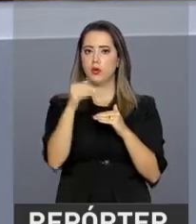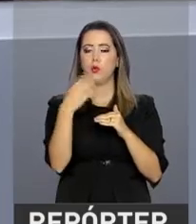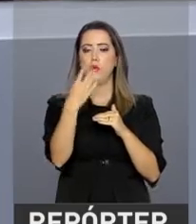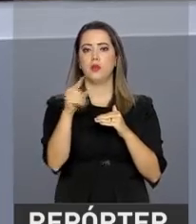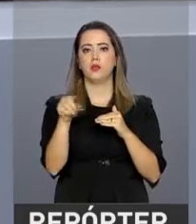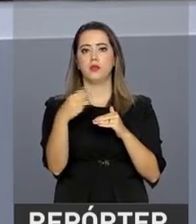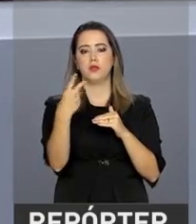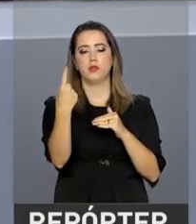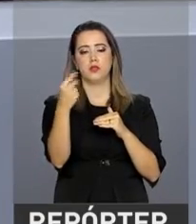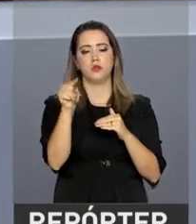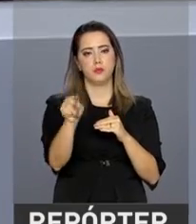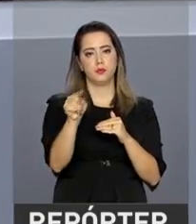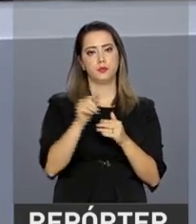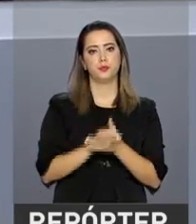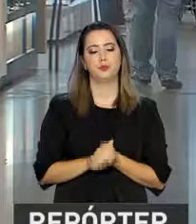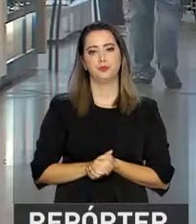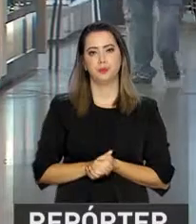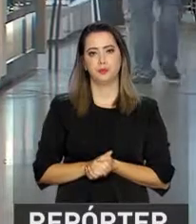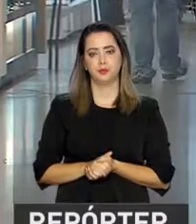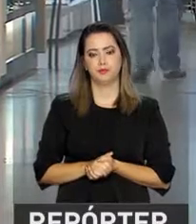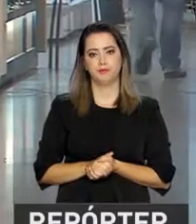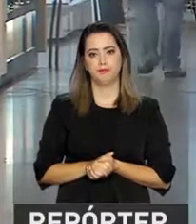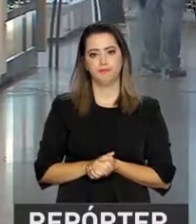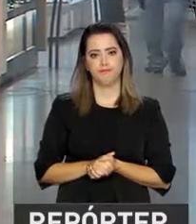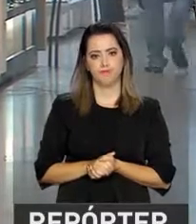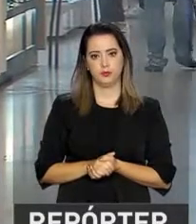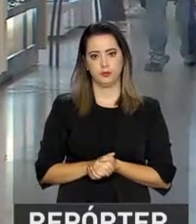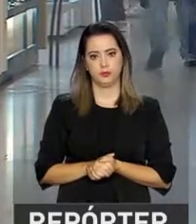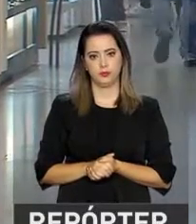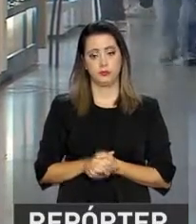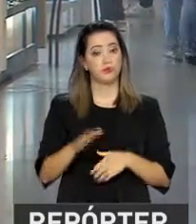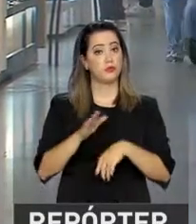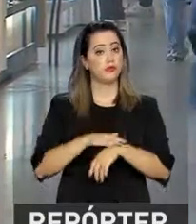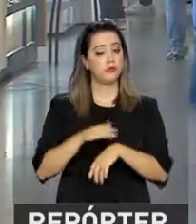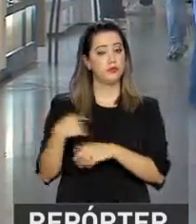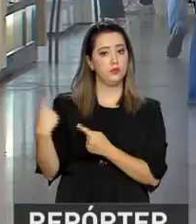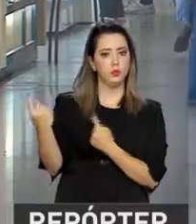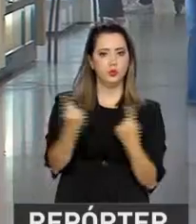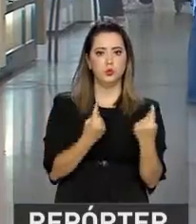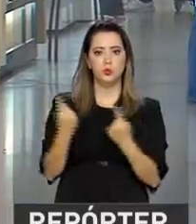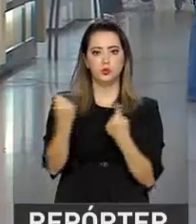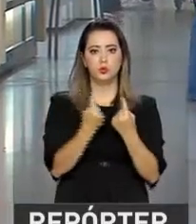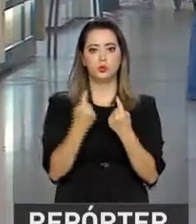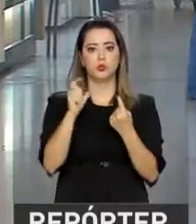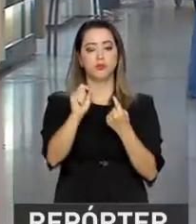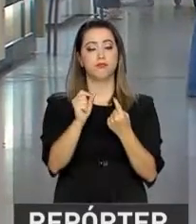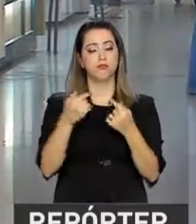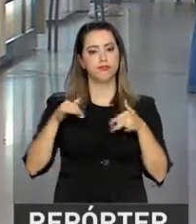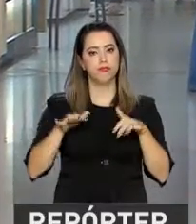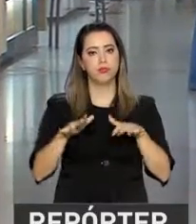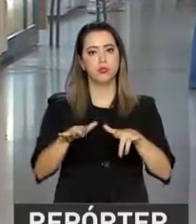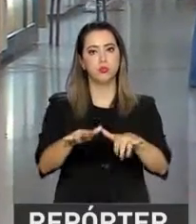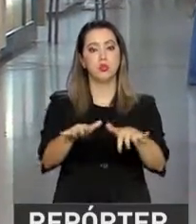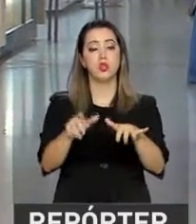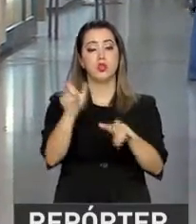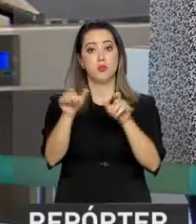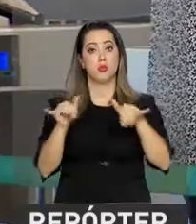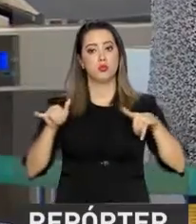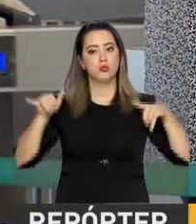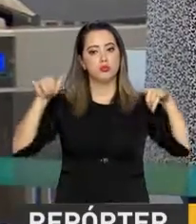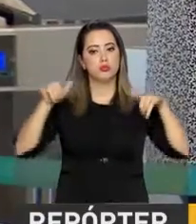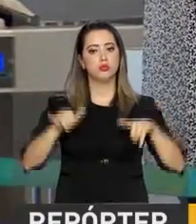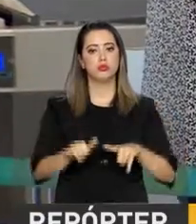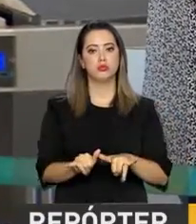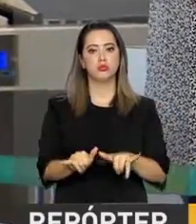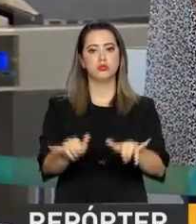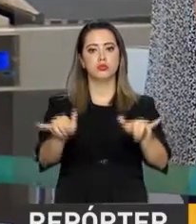4,31 pontos na época mais movimentada nos aeroportos brasileiros a estimativa é que